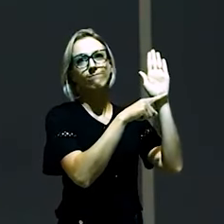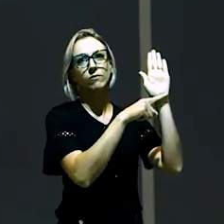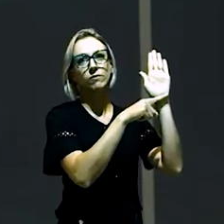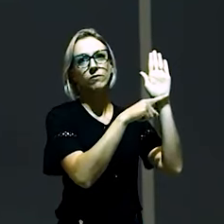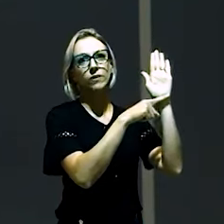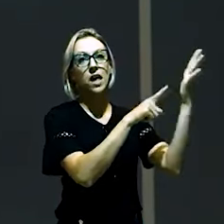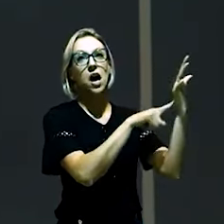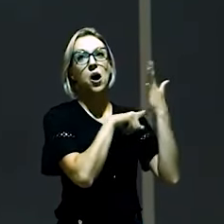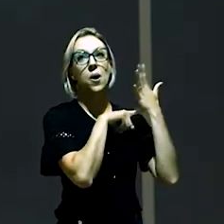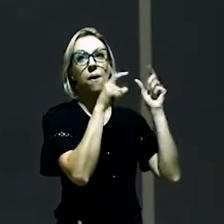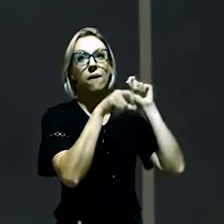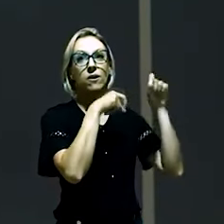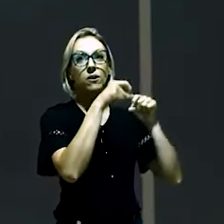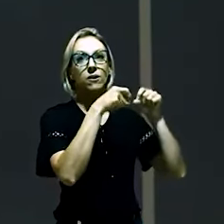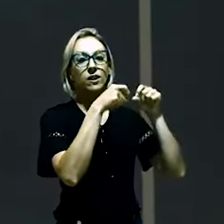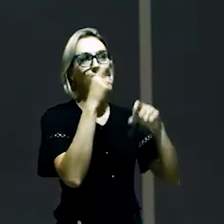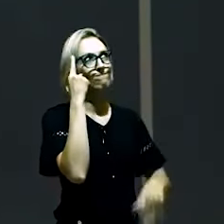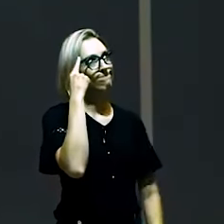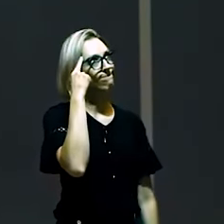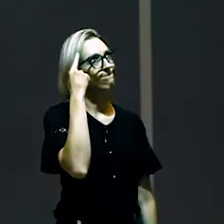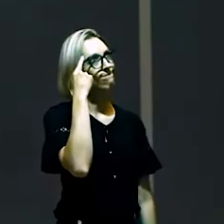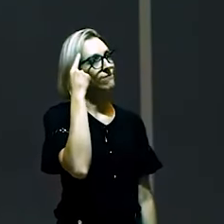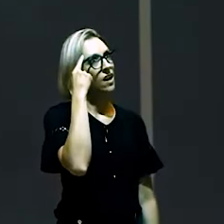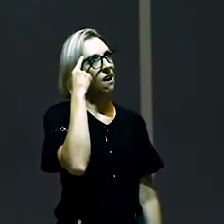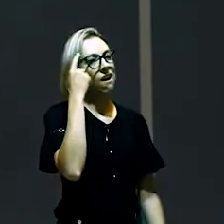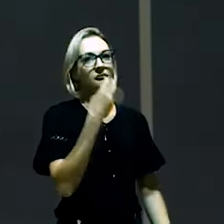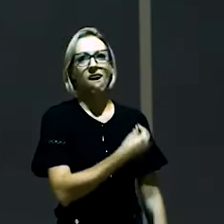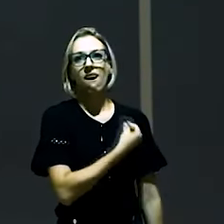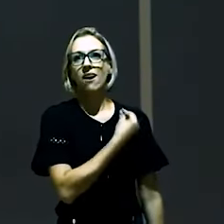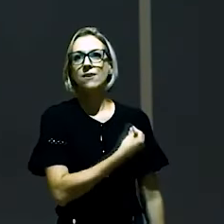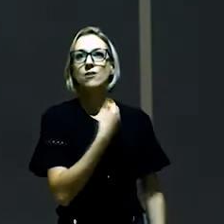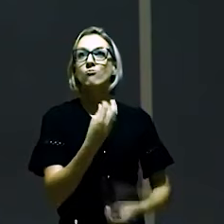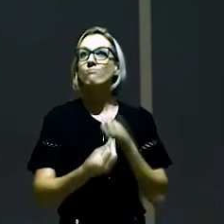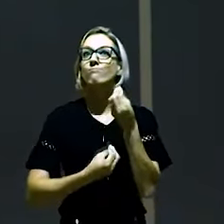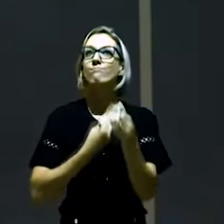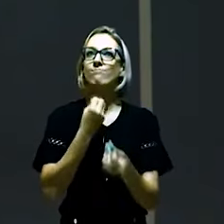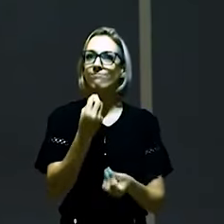e aplicar isso na nossa vida. Eu